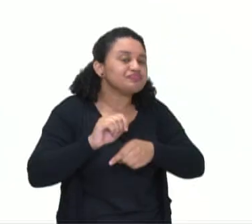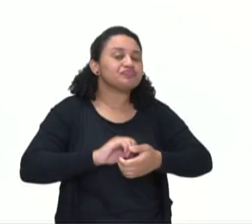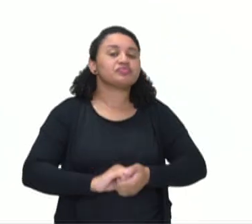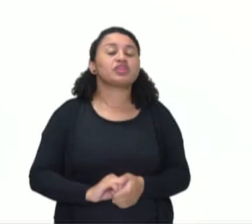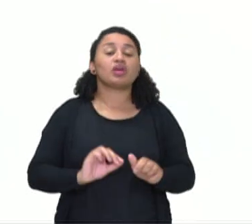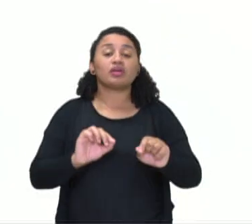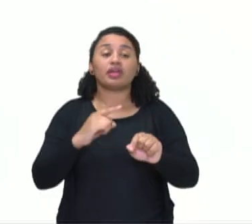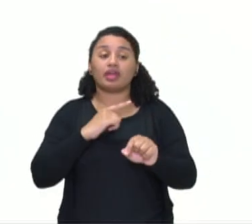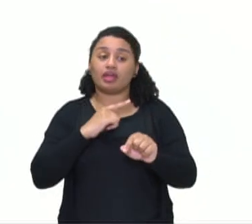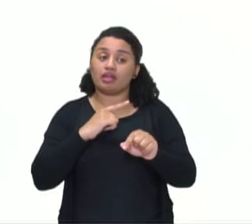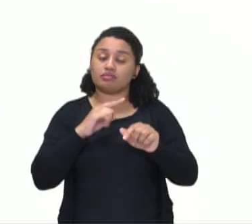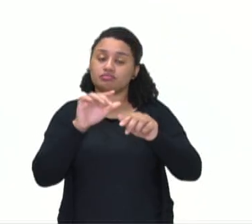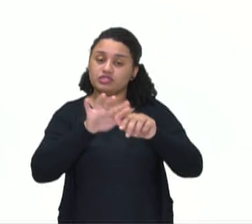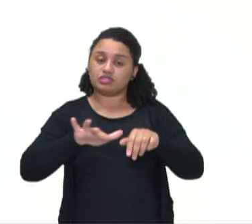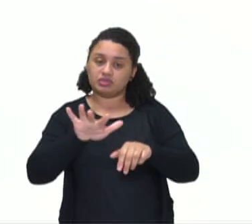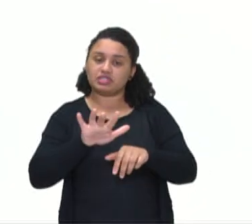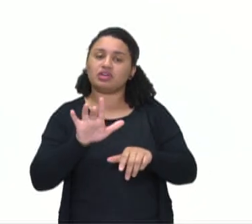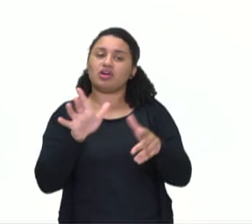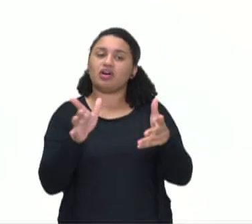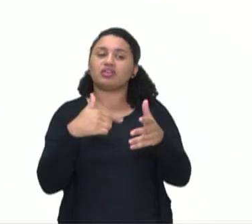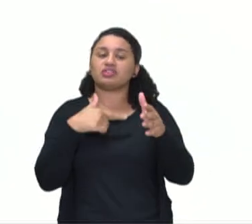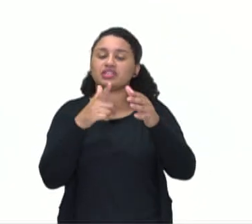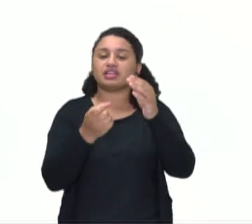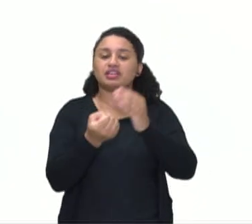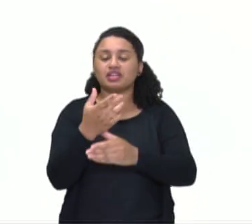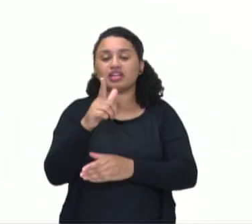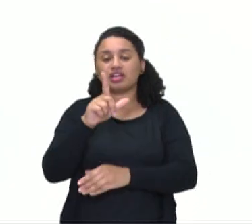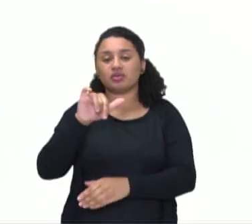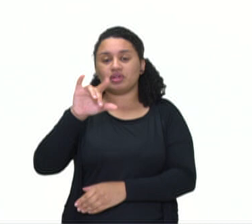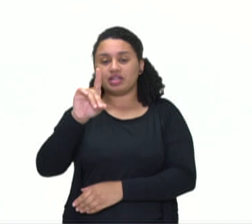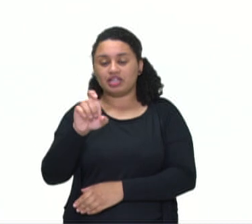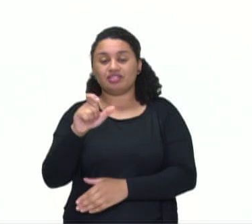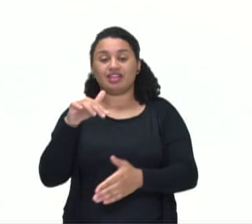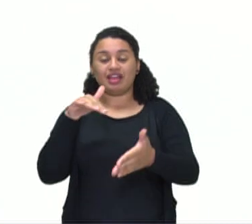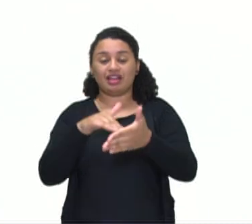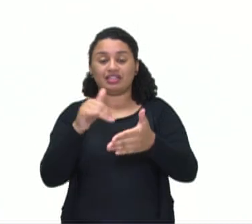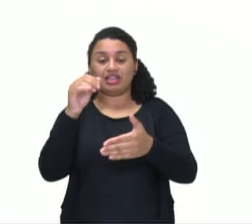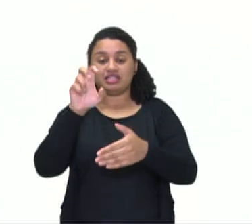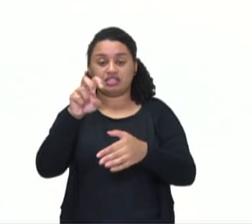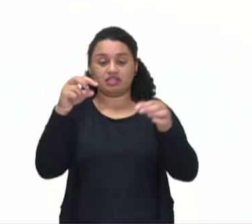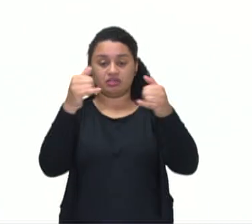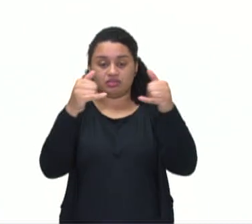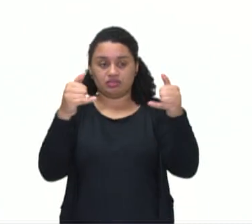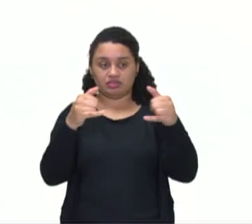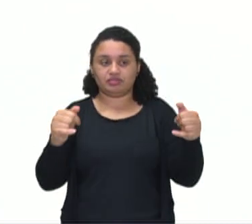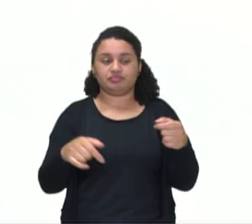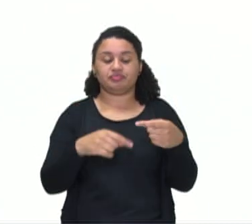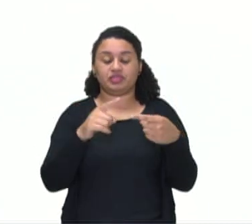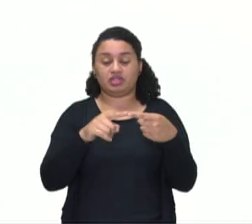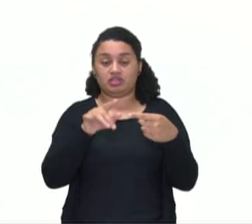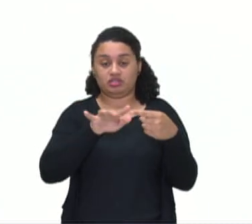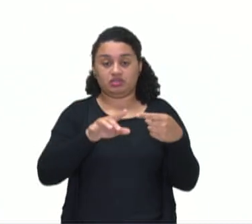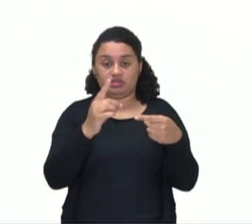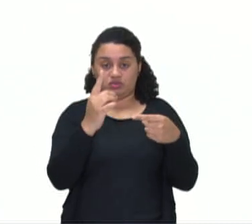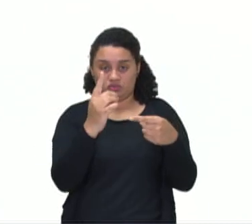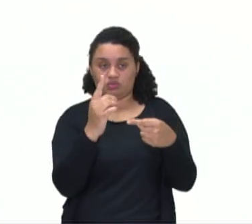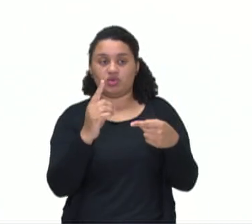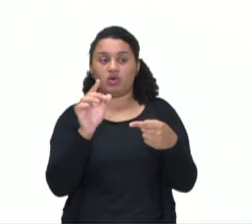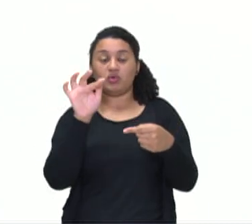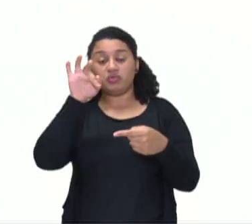dos fatos abaixo, crie um lead. Use até 5 linhas. Fato 1. O fim da quarentena, fato